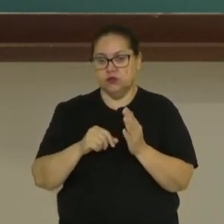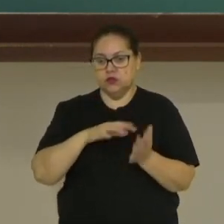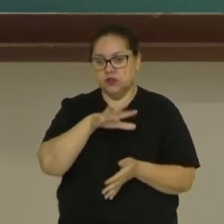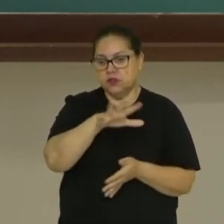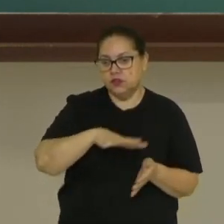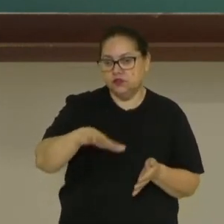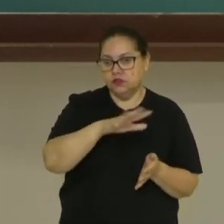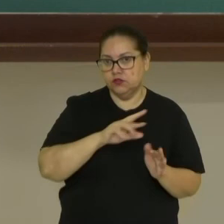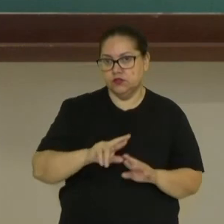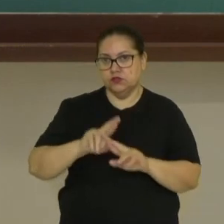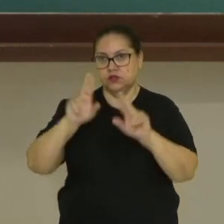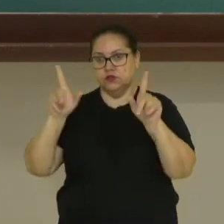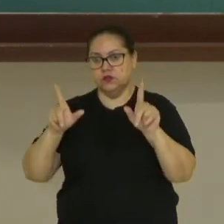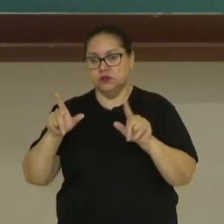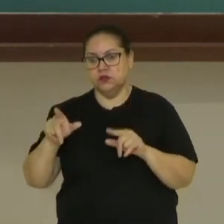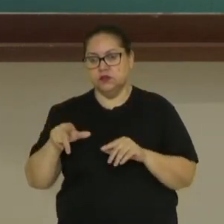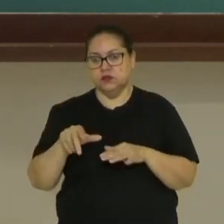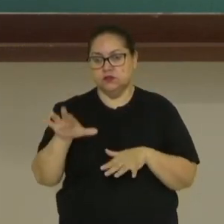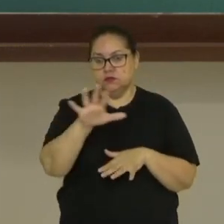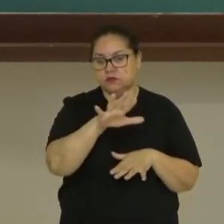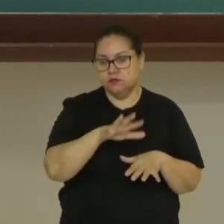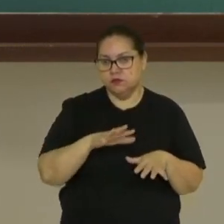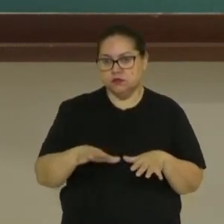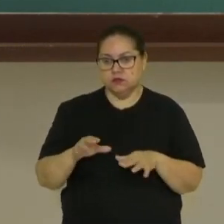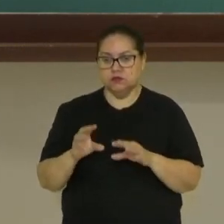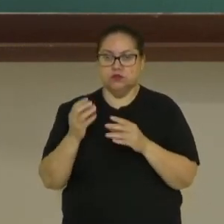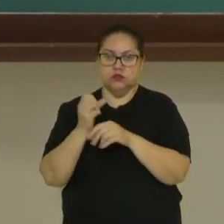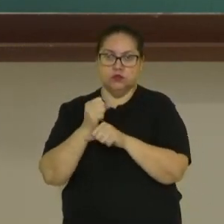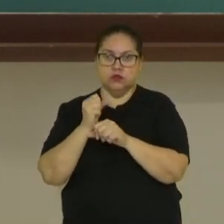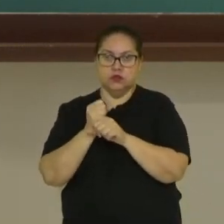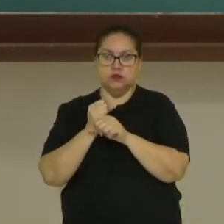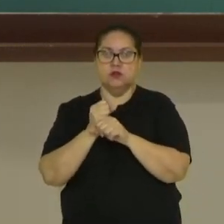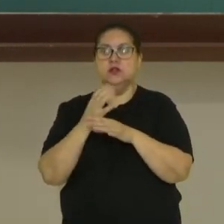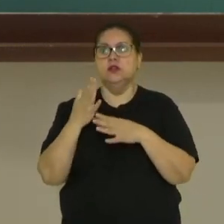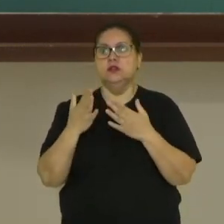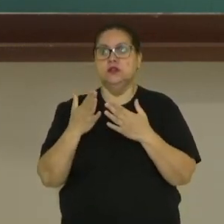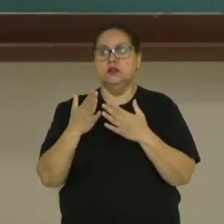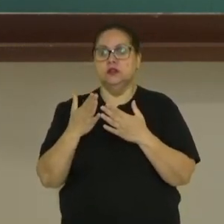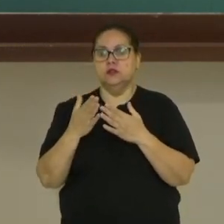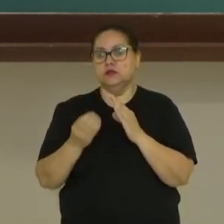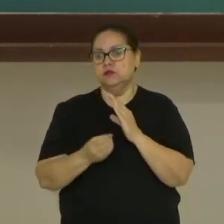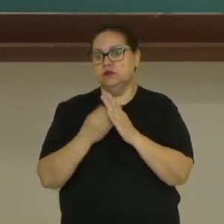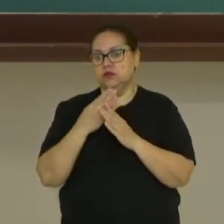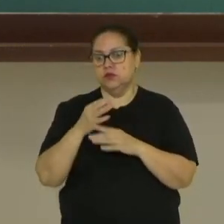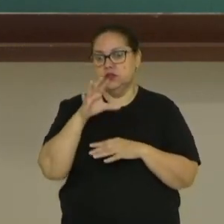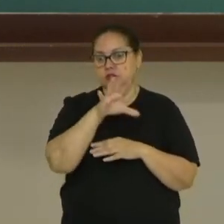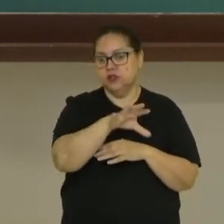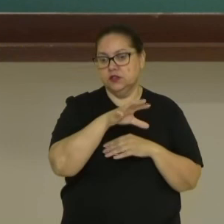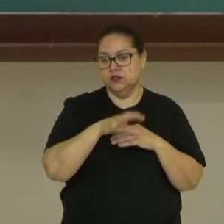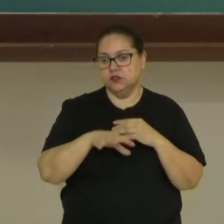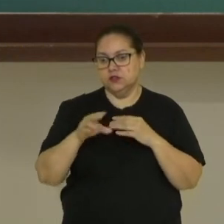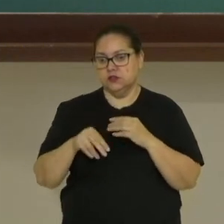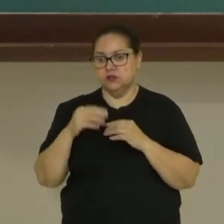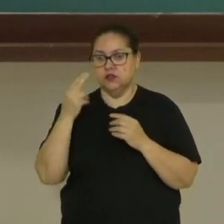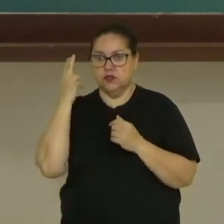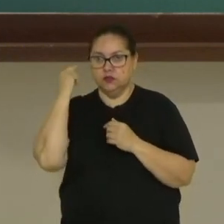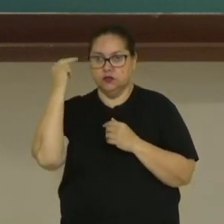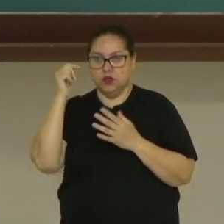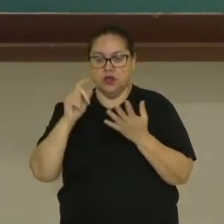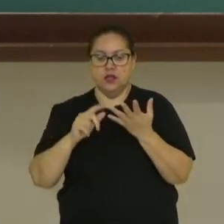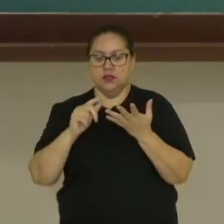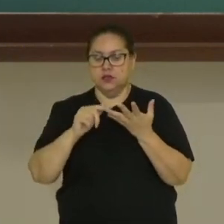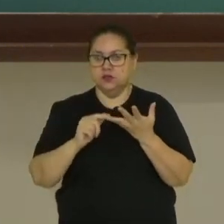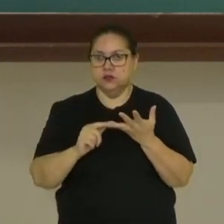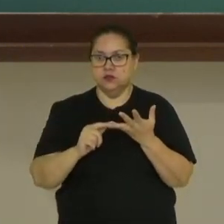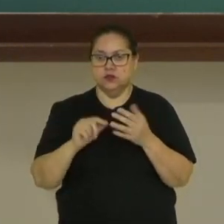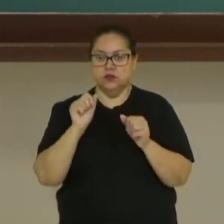regiões diferentes, né, falando da regionalização de um modo geral, em que dá para criar aí regiões com base em critérios naturais,